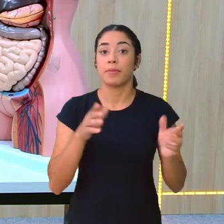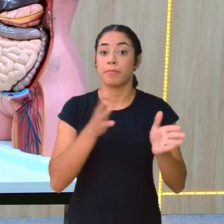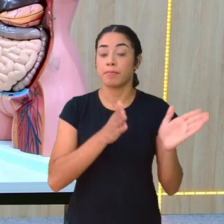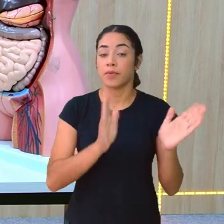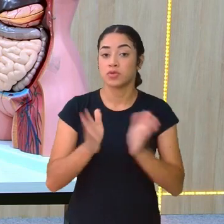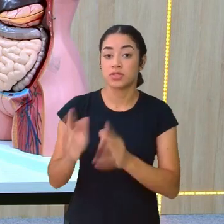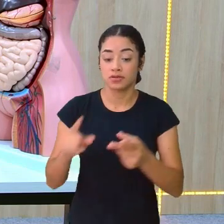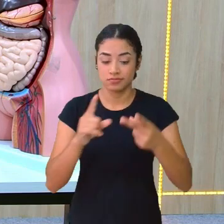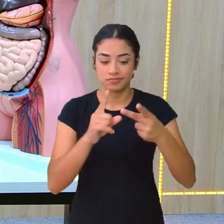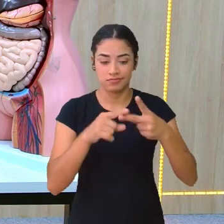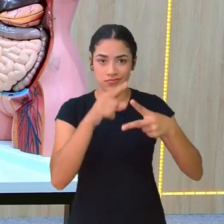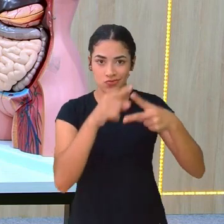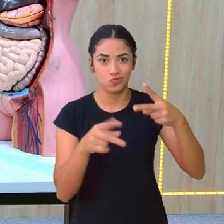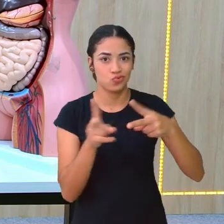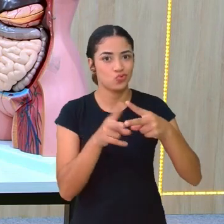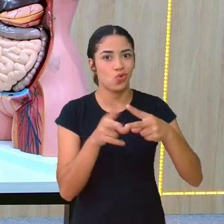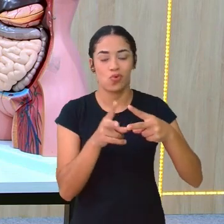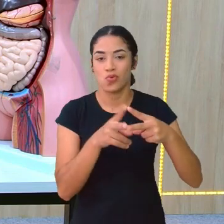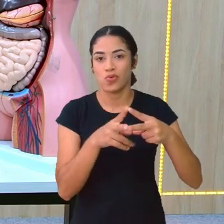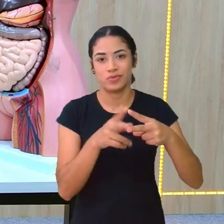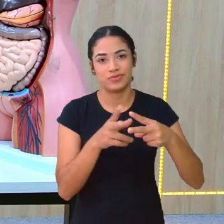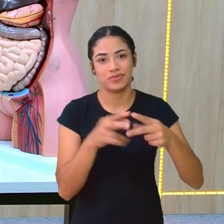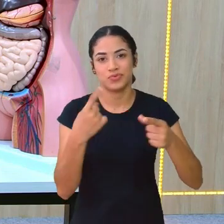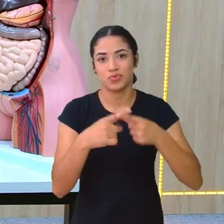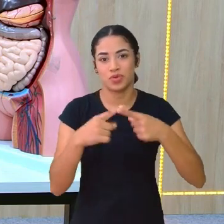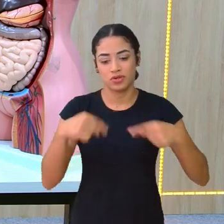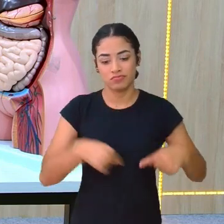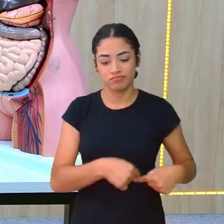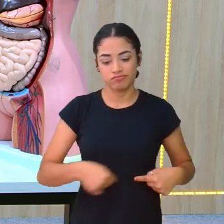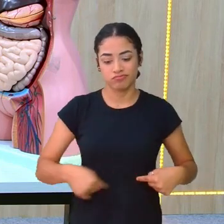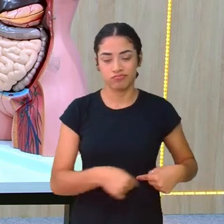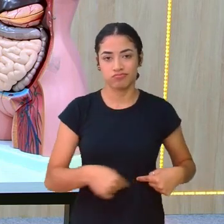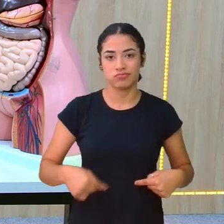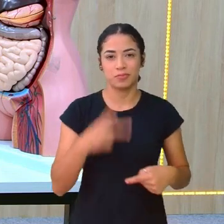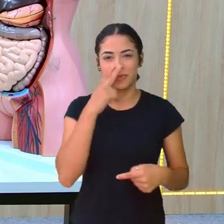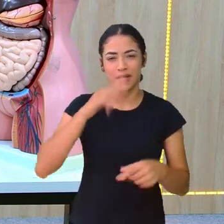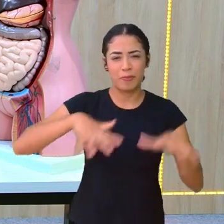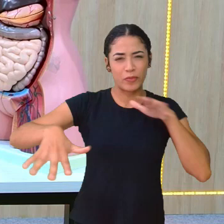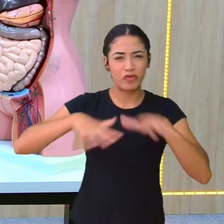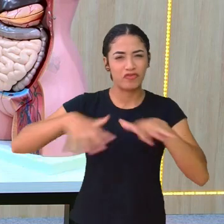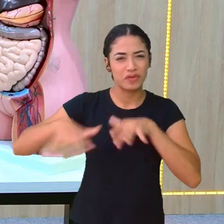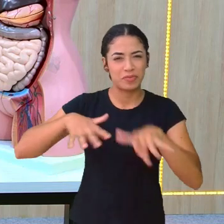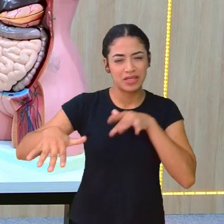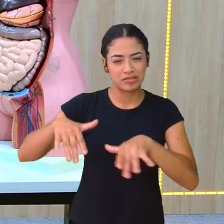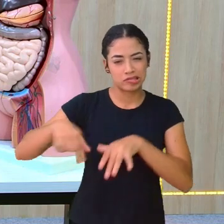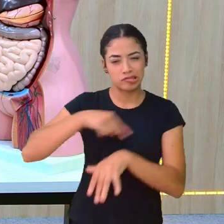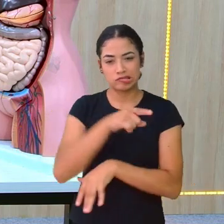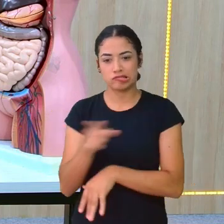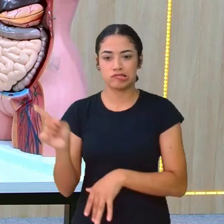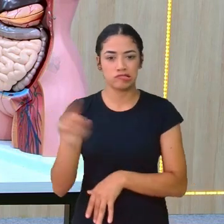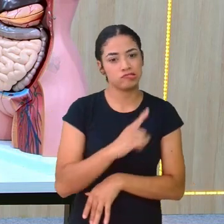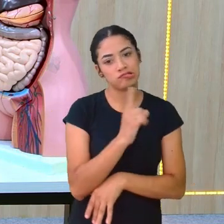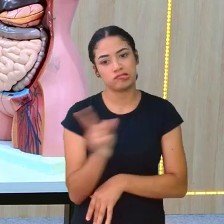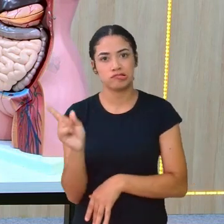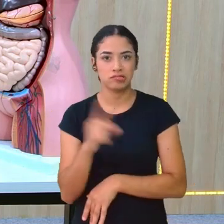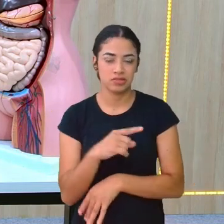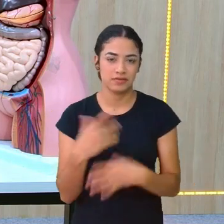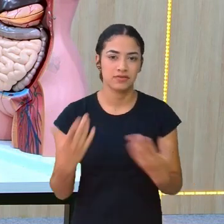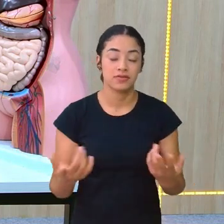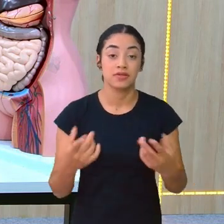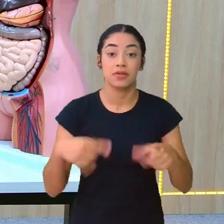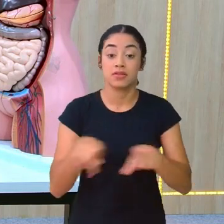e químico, porque o estômago também joga o bolo alimentar de um lado para o outro. E químico por conta dos sucos